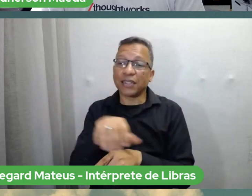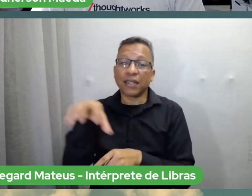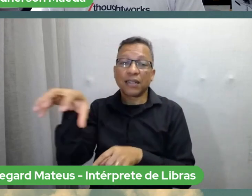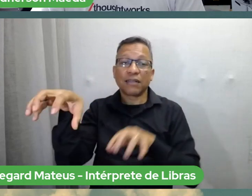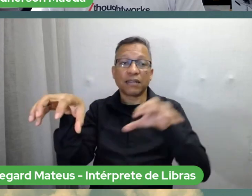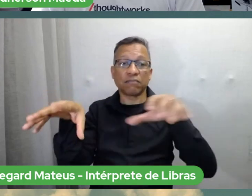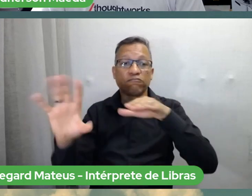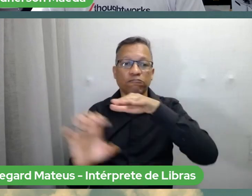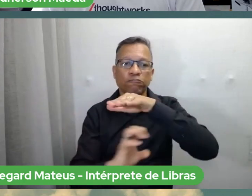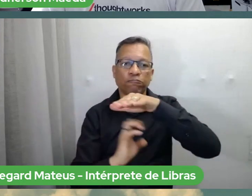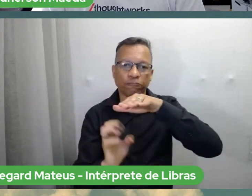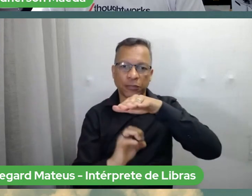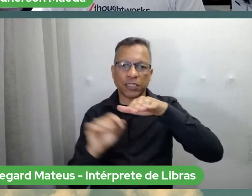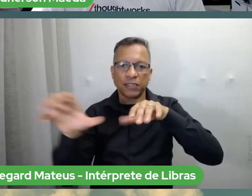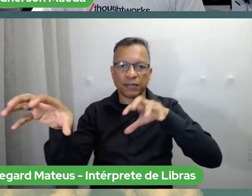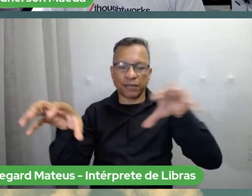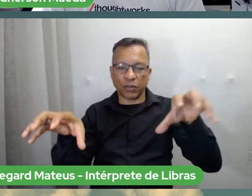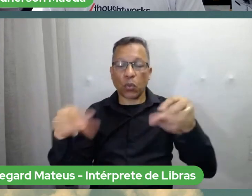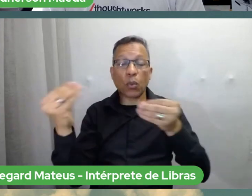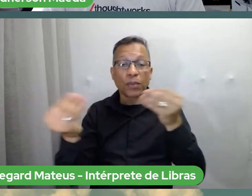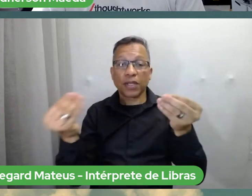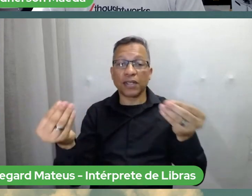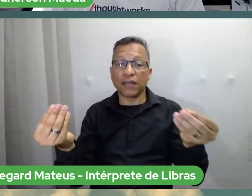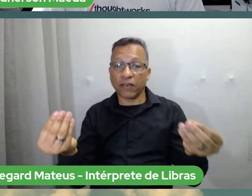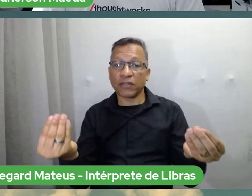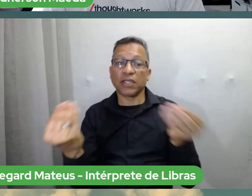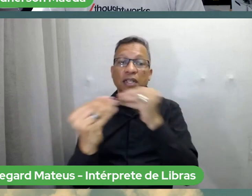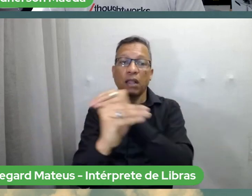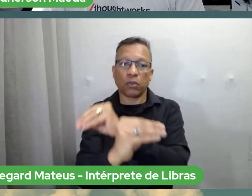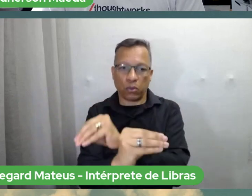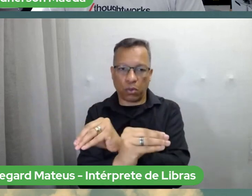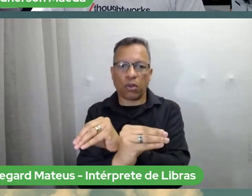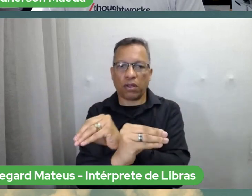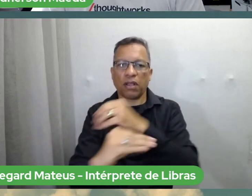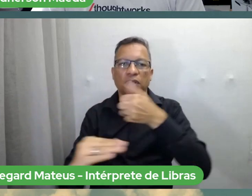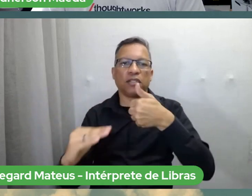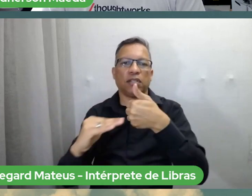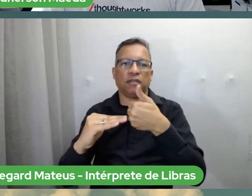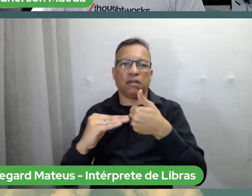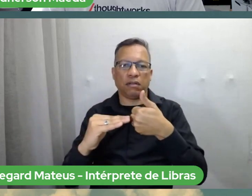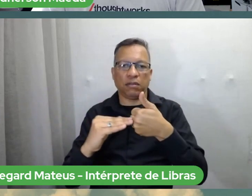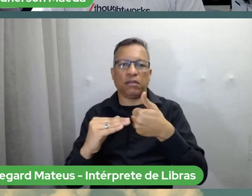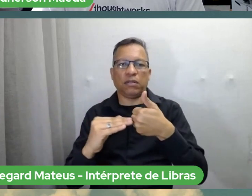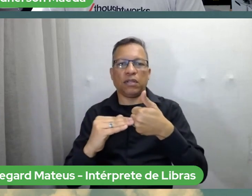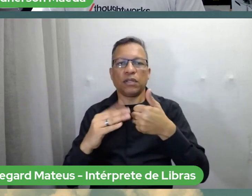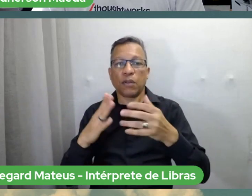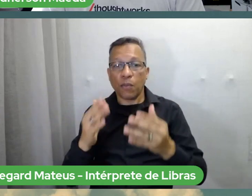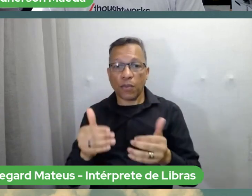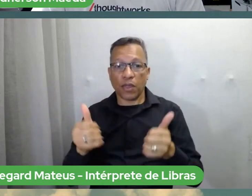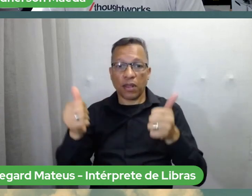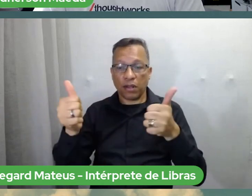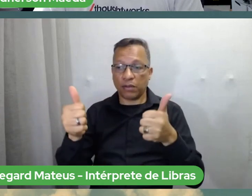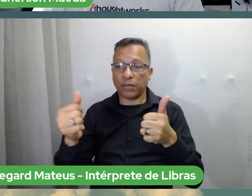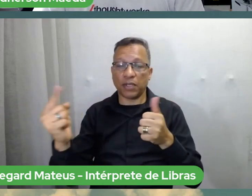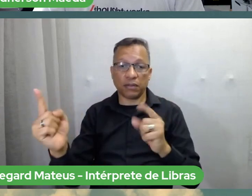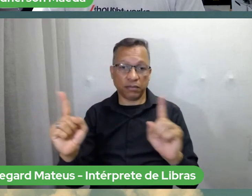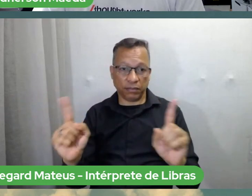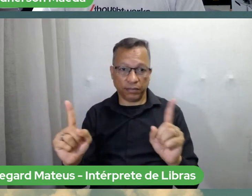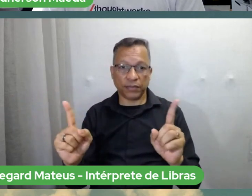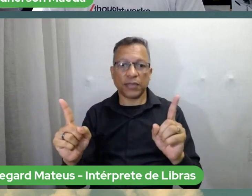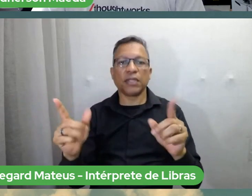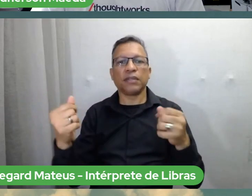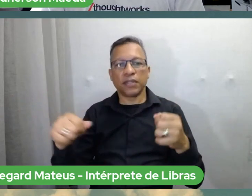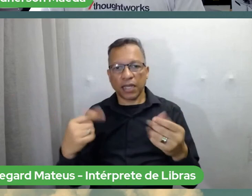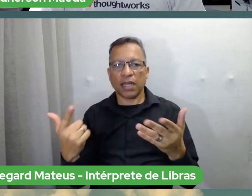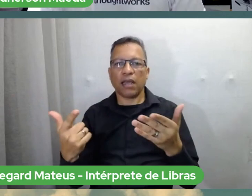vai acontecer, pensando nesses padrões de interoperabilidade que devem ser promovidos pelas duas. Então, você vai ter que definir contratos